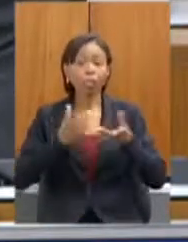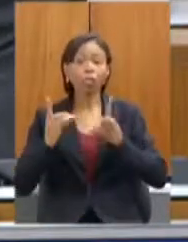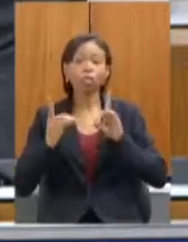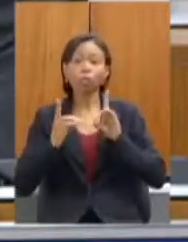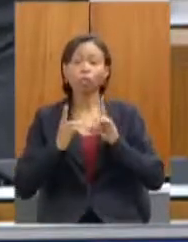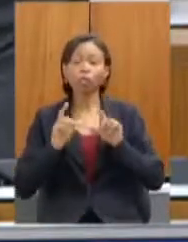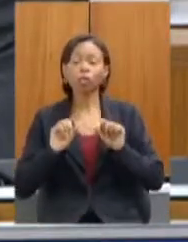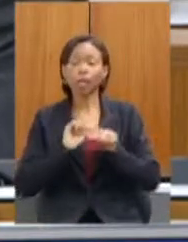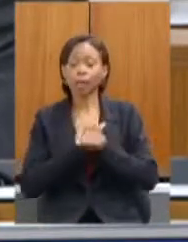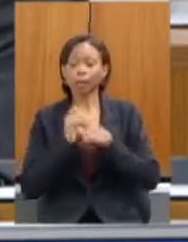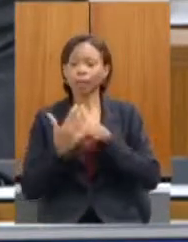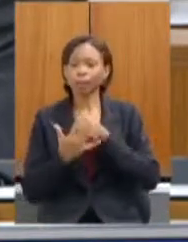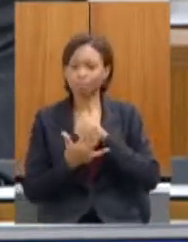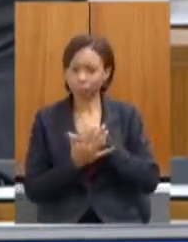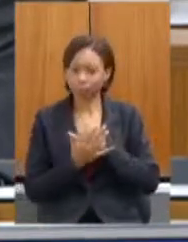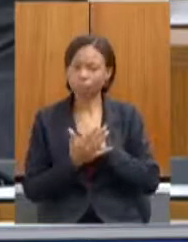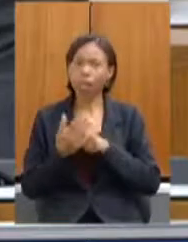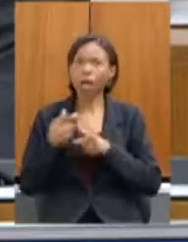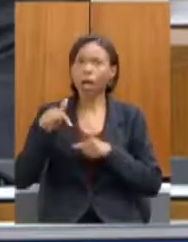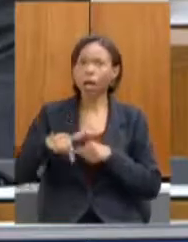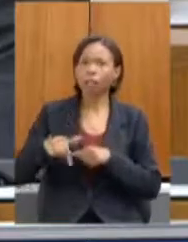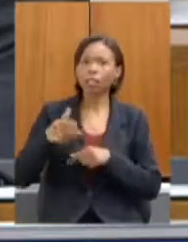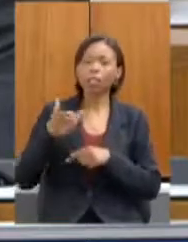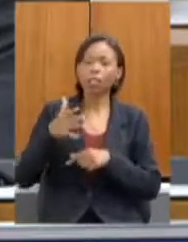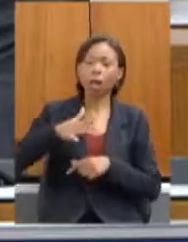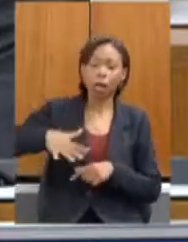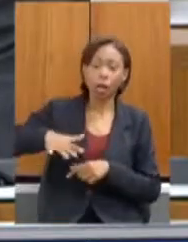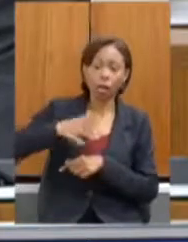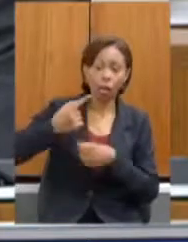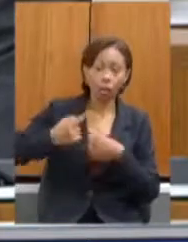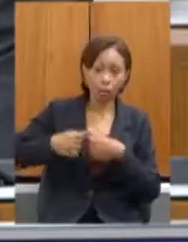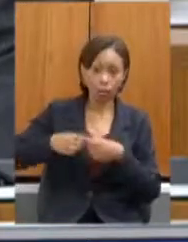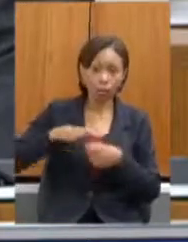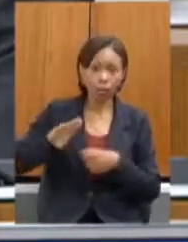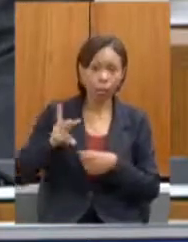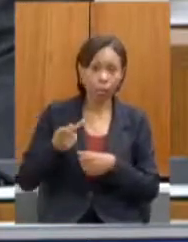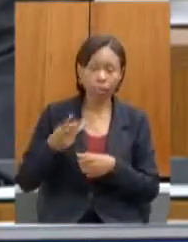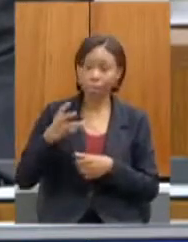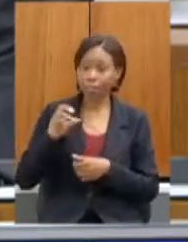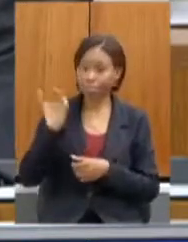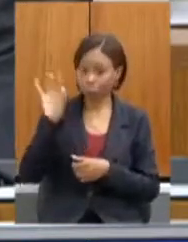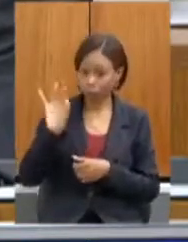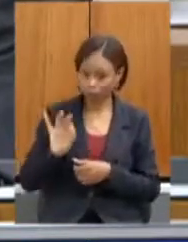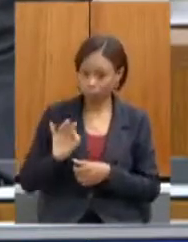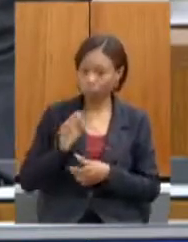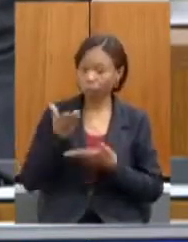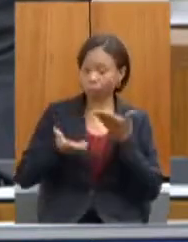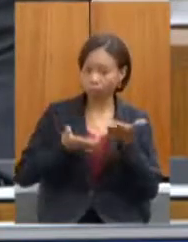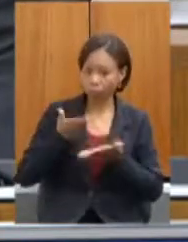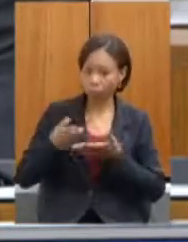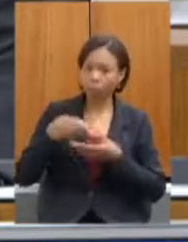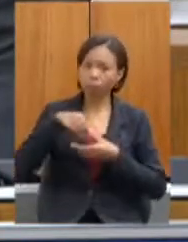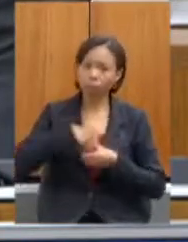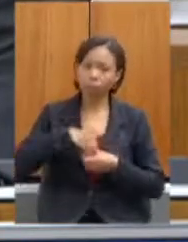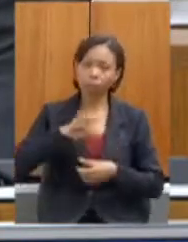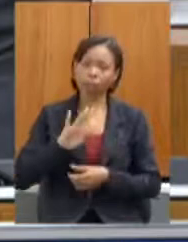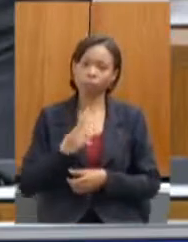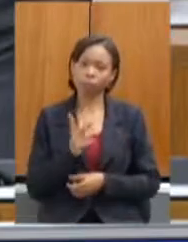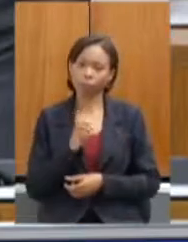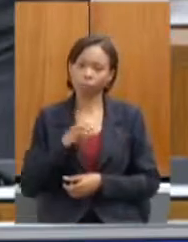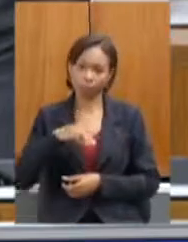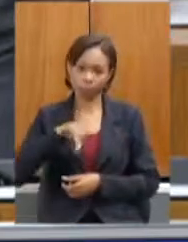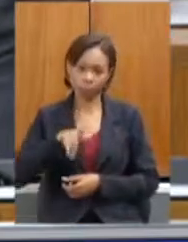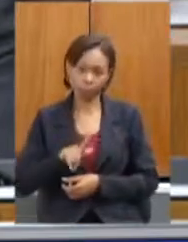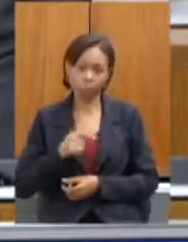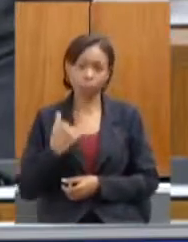metropolitana trinta por cento de tudo atendimento da conviteria não passa pela semic então nós tivemos um um